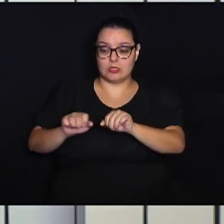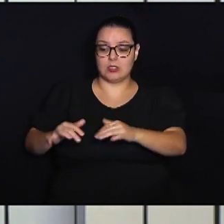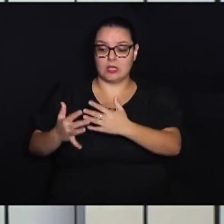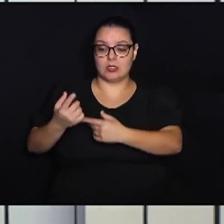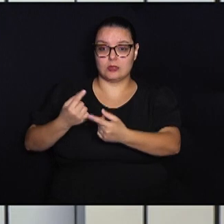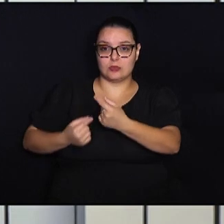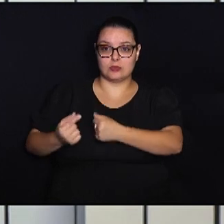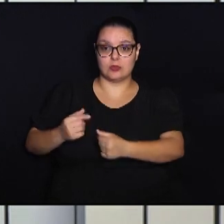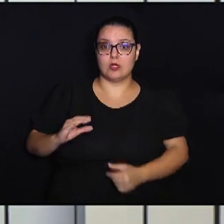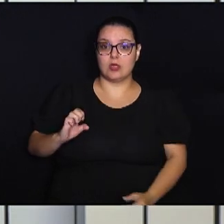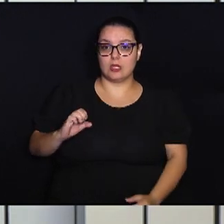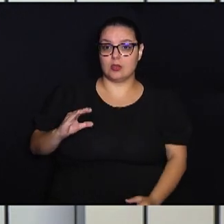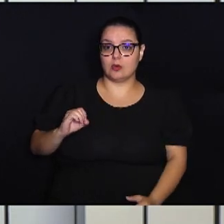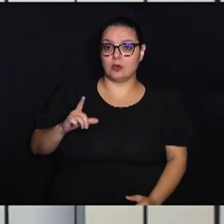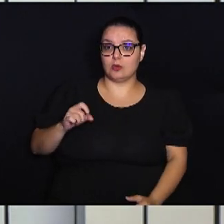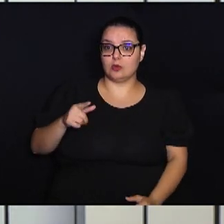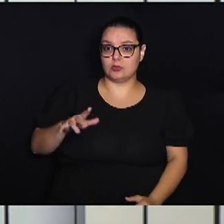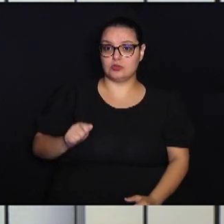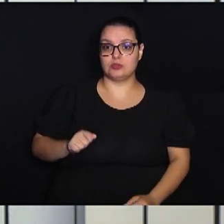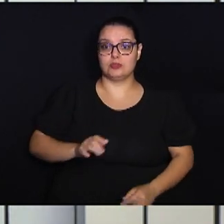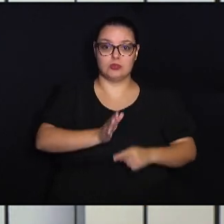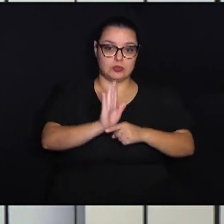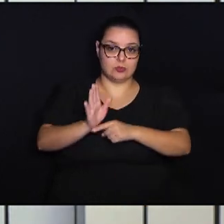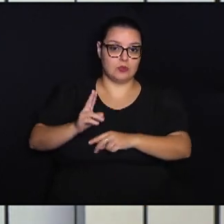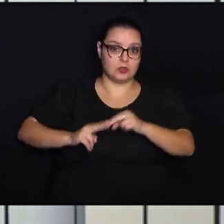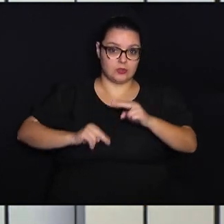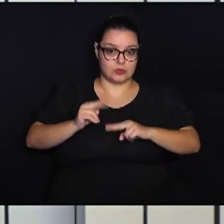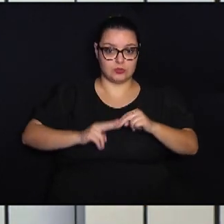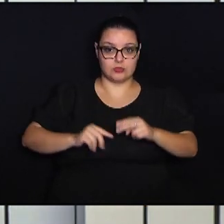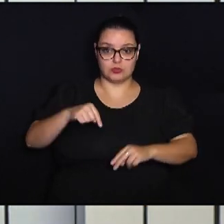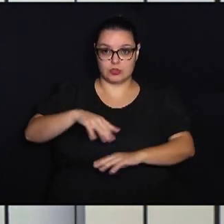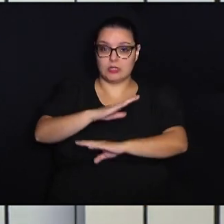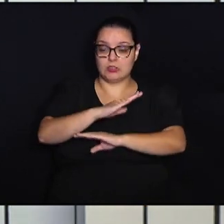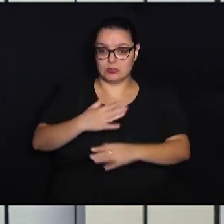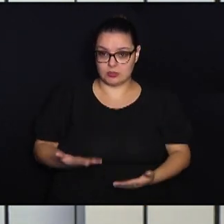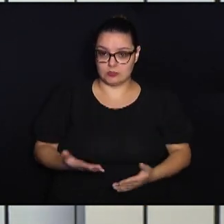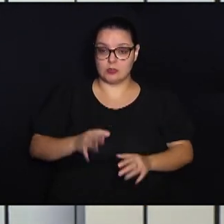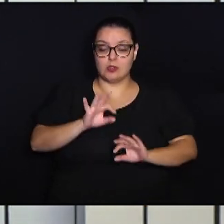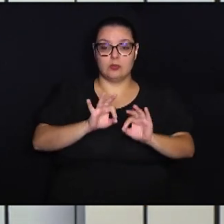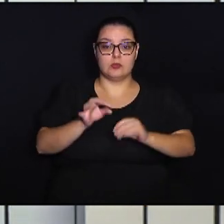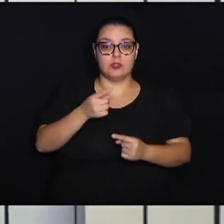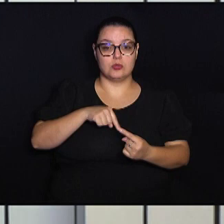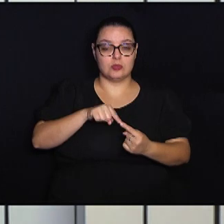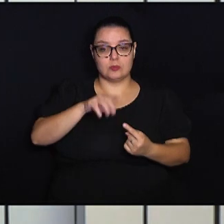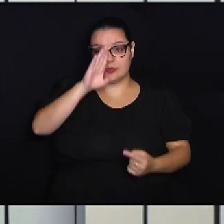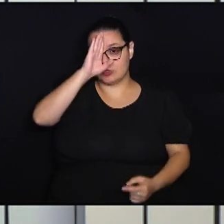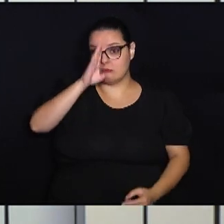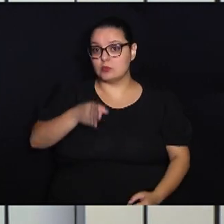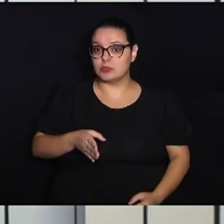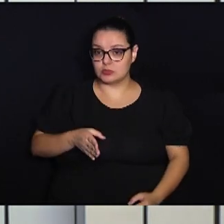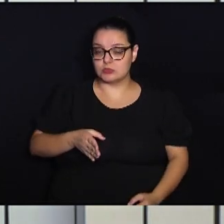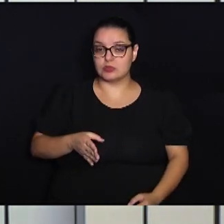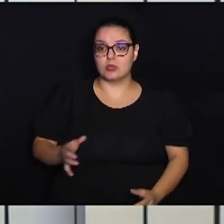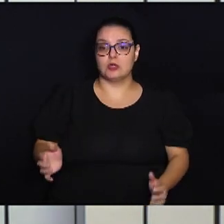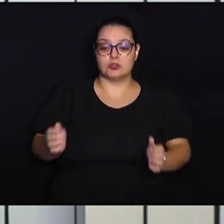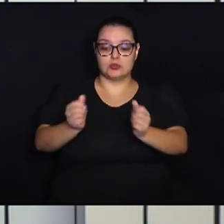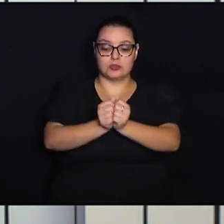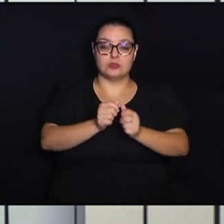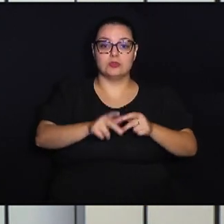do Pará, por exemplo, é palco de uma das batalhas mais tradicionais, a Batalha do Cálice, com quase